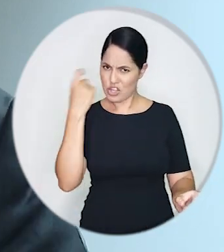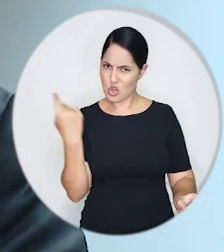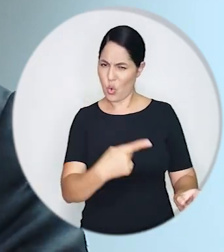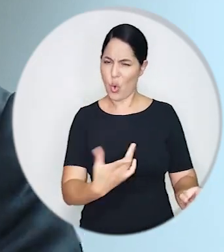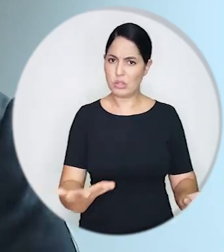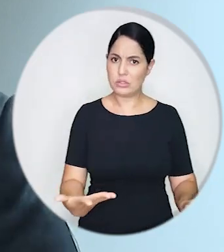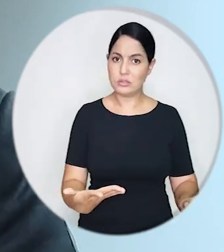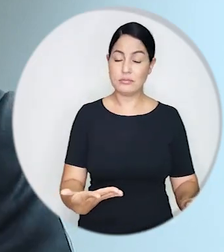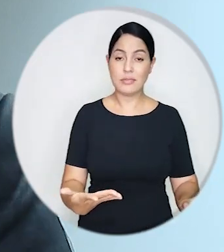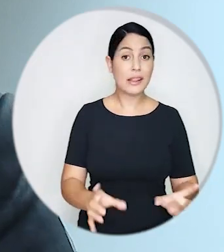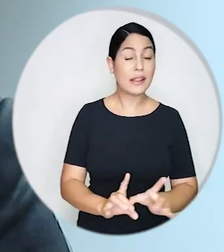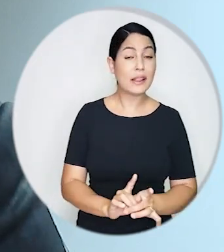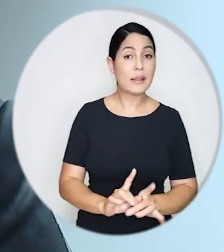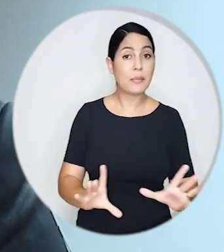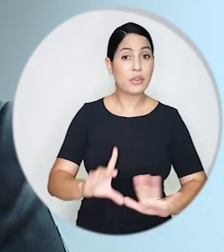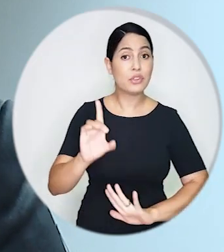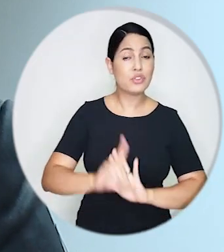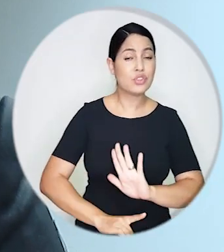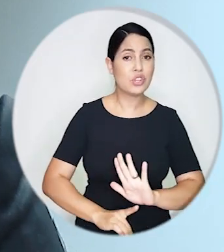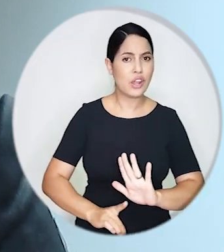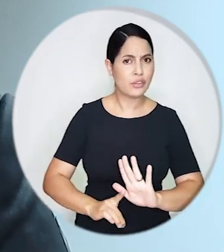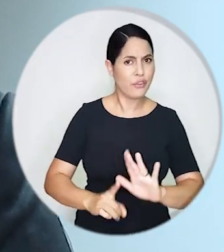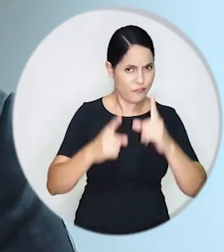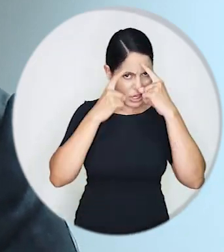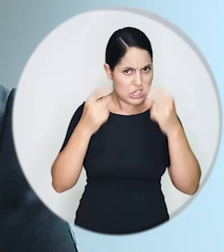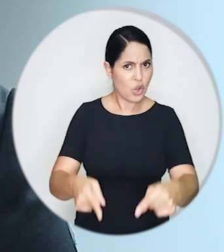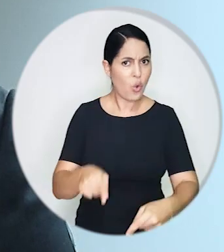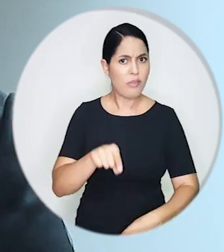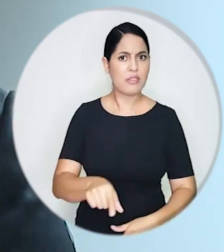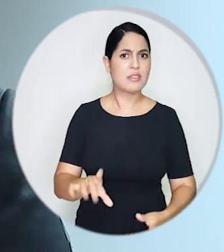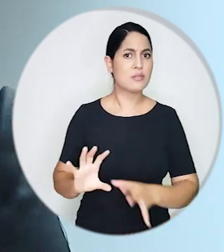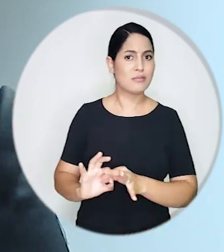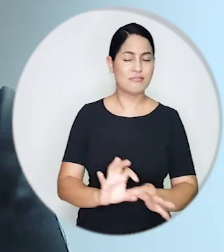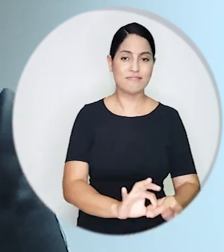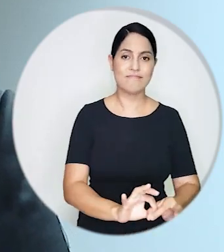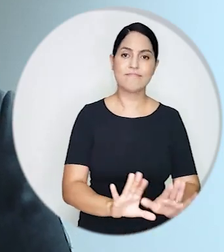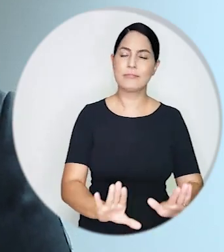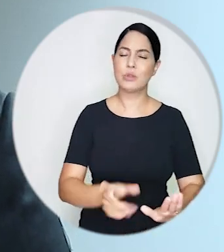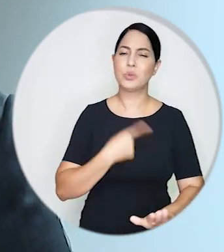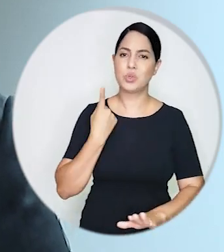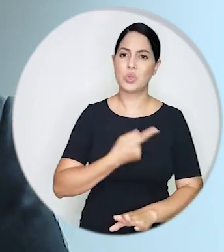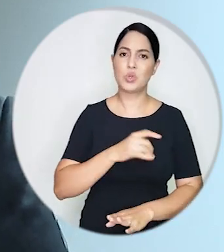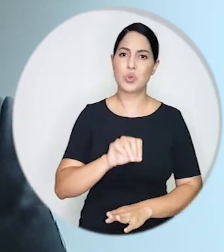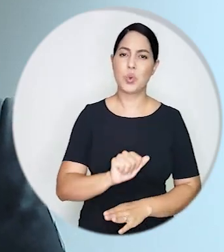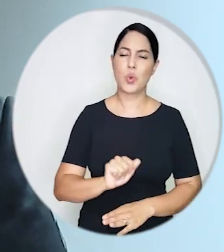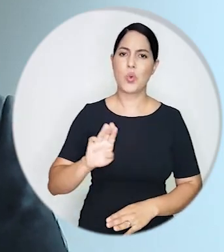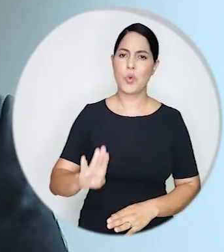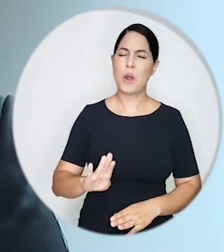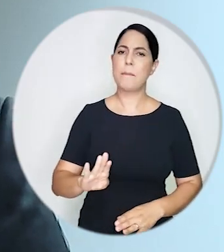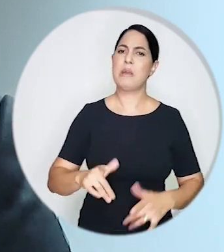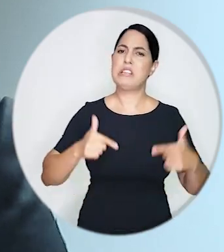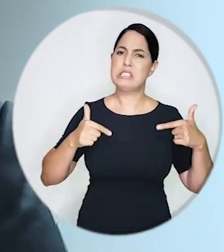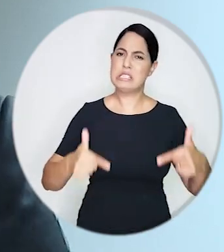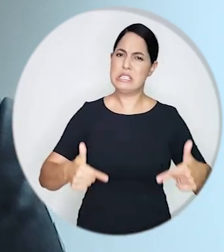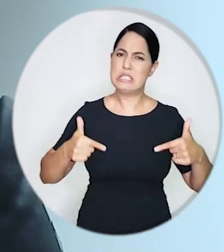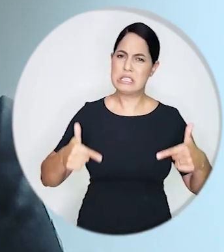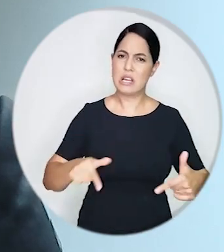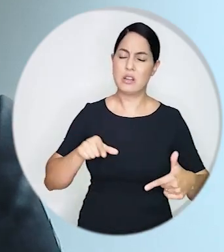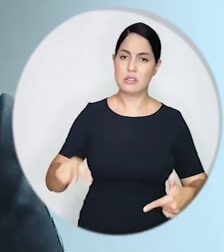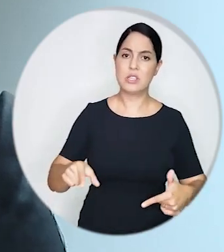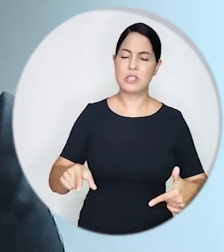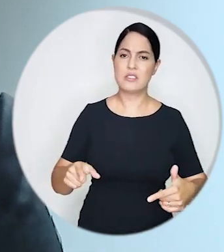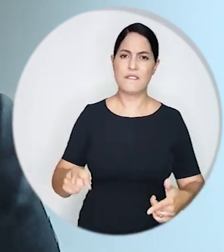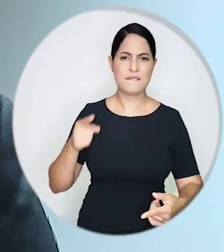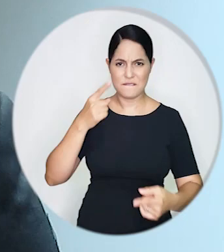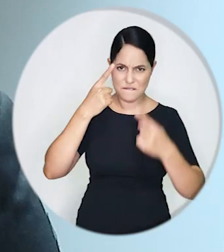atentado ao próprio Estado Democrático de Direito. Já há algum tempo, a OAB vem combatendo com muita